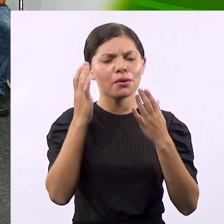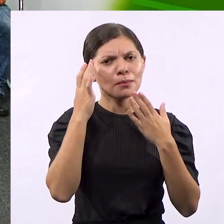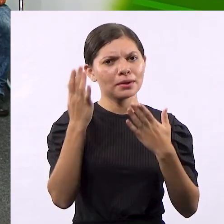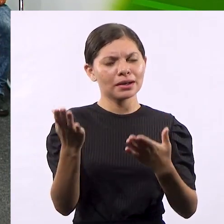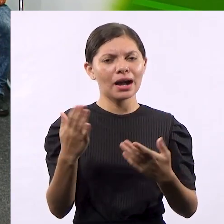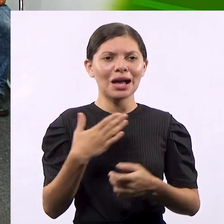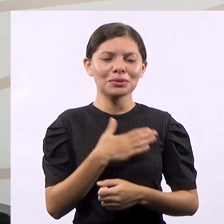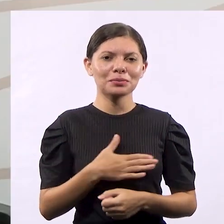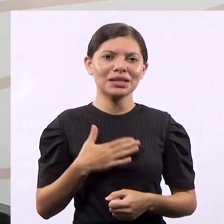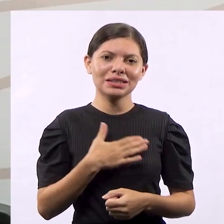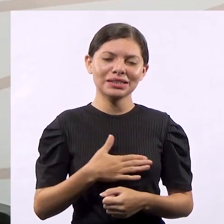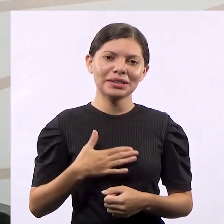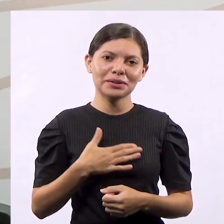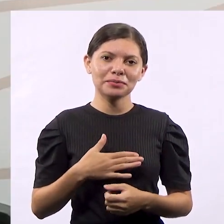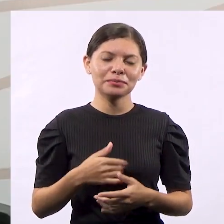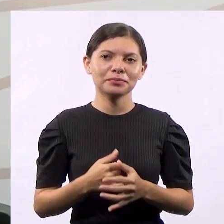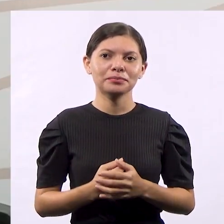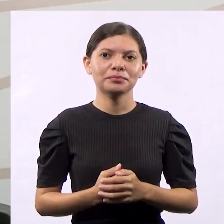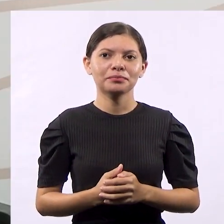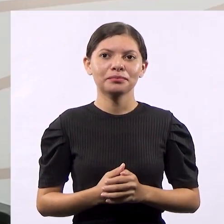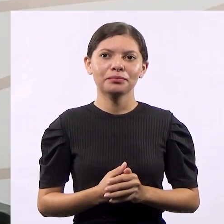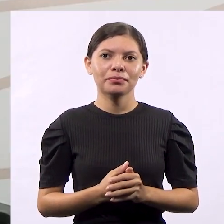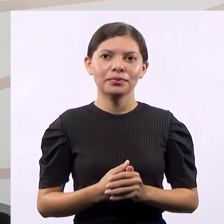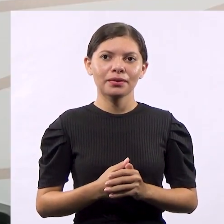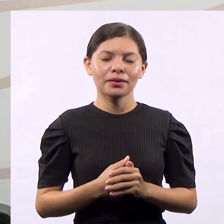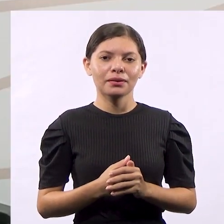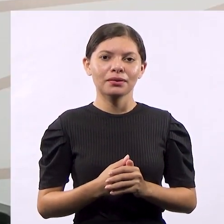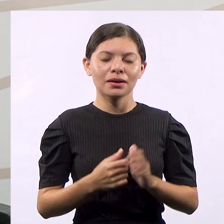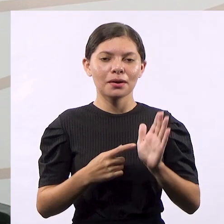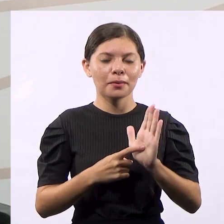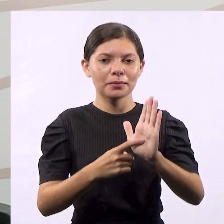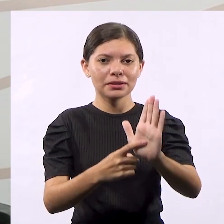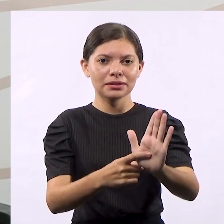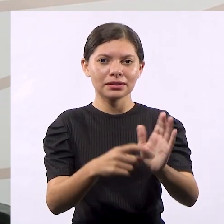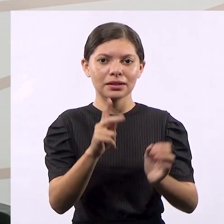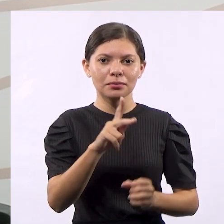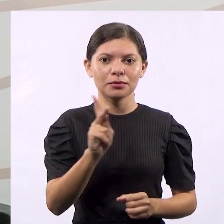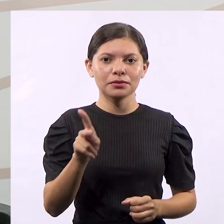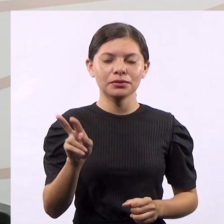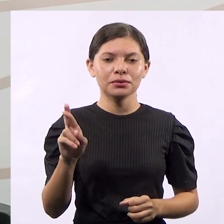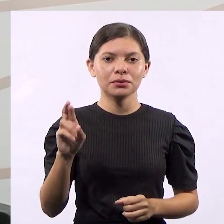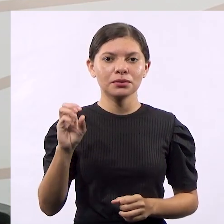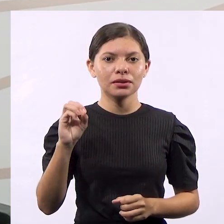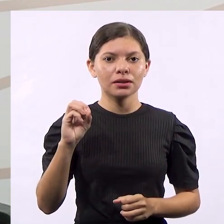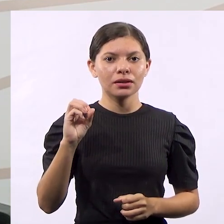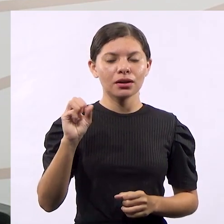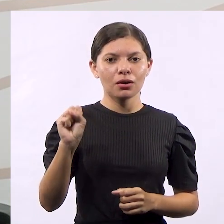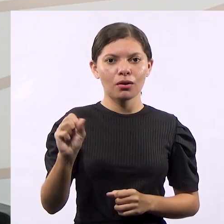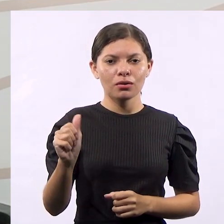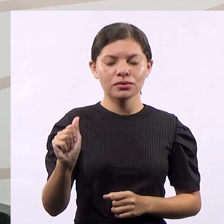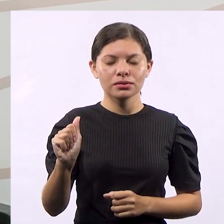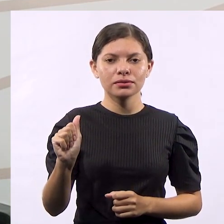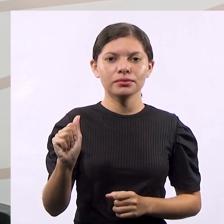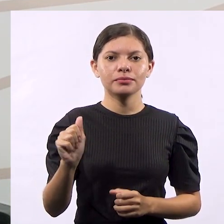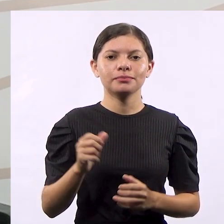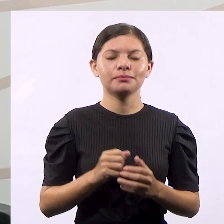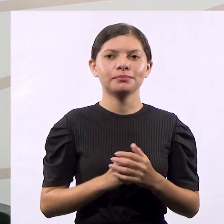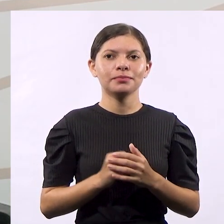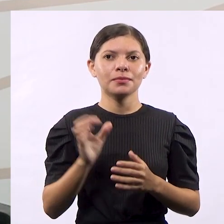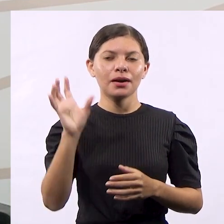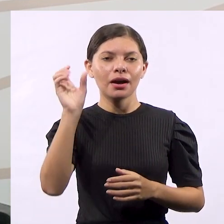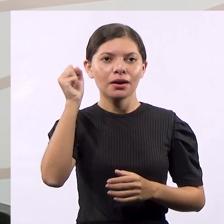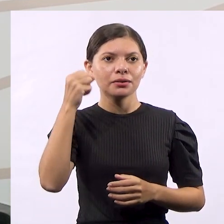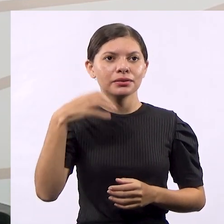Obrigada, o prazer é nosso, professora Andréia. Eu vou me apresentar. Eu sou a professora Rosa Martins e vou fazer